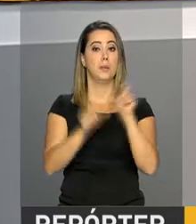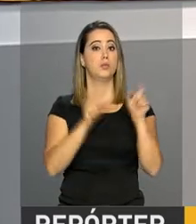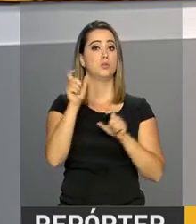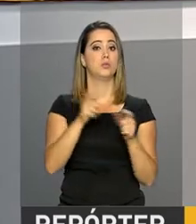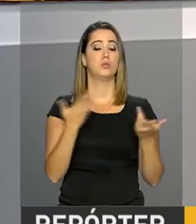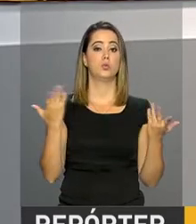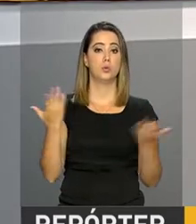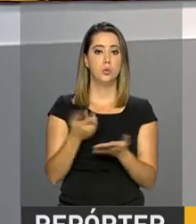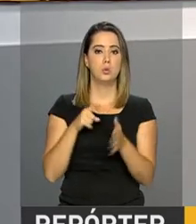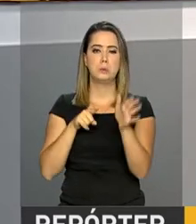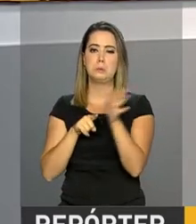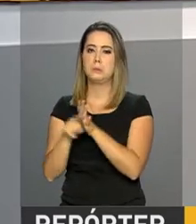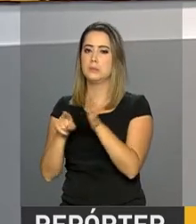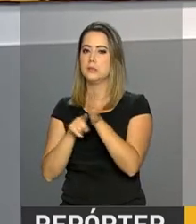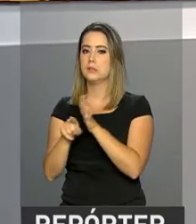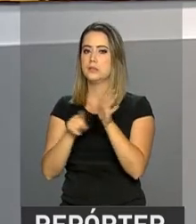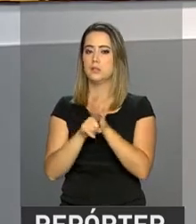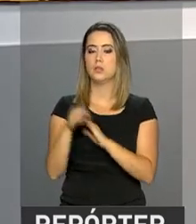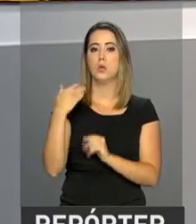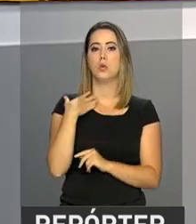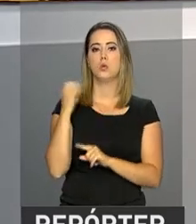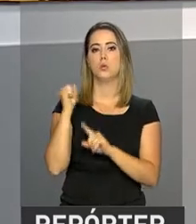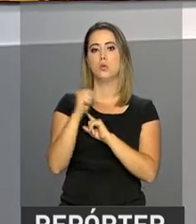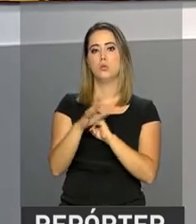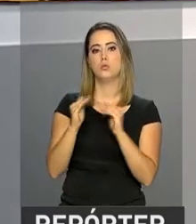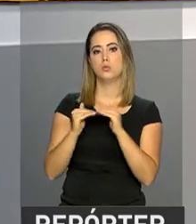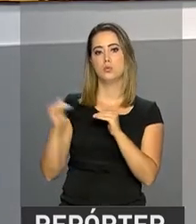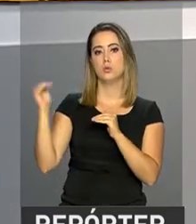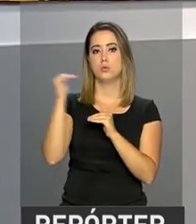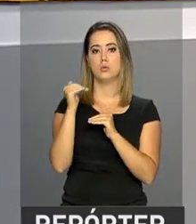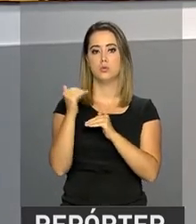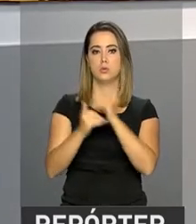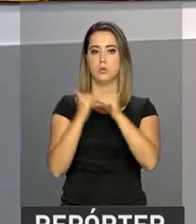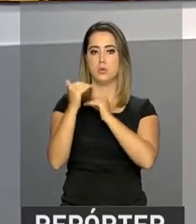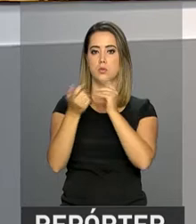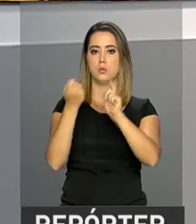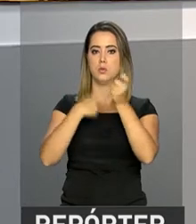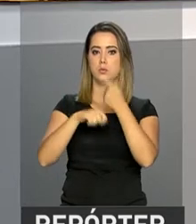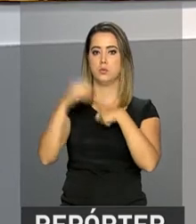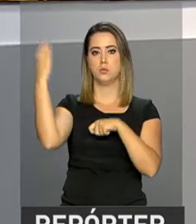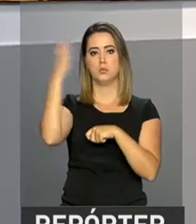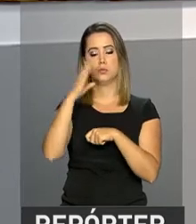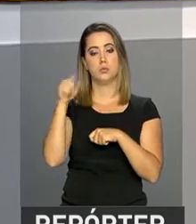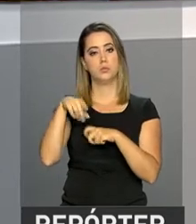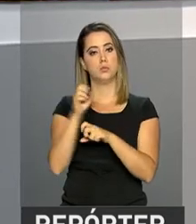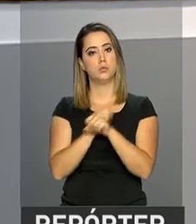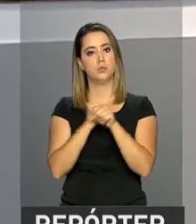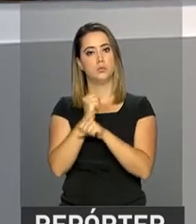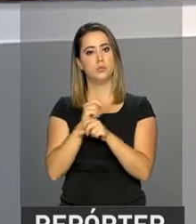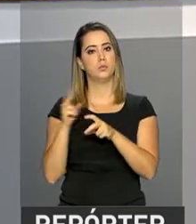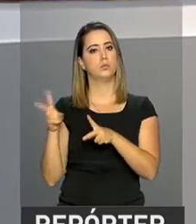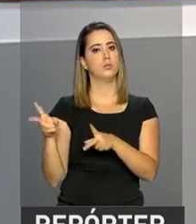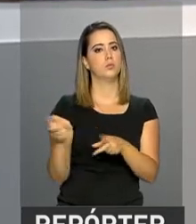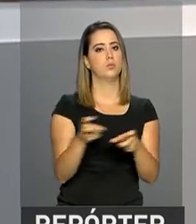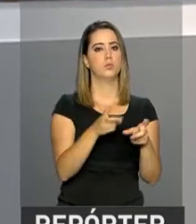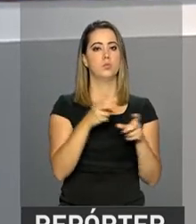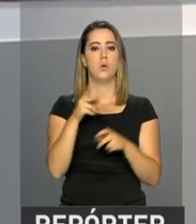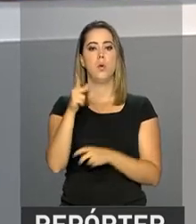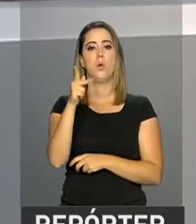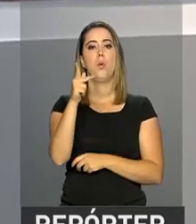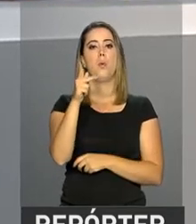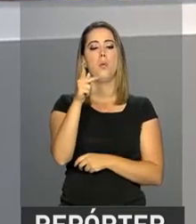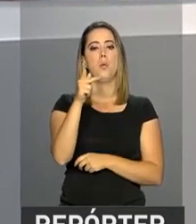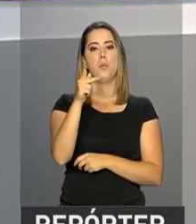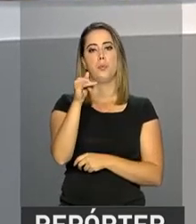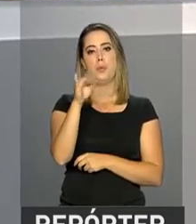financeiro consultados pelo Banco Central elevaram a previsão de crescimento da economia brasileira para esse ano. A expectativa é que o produto